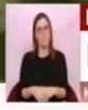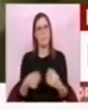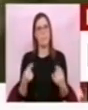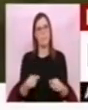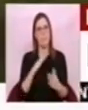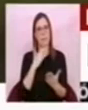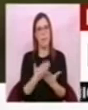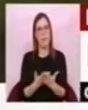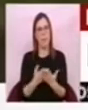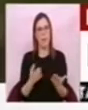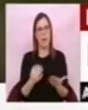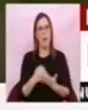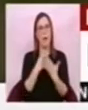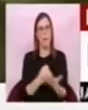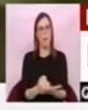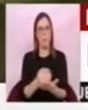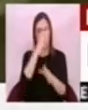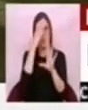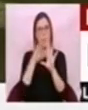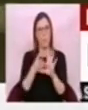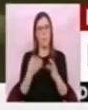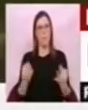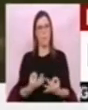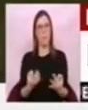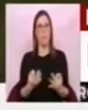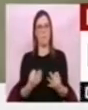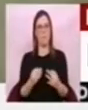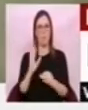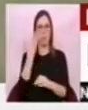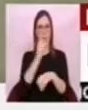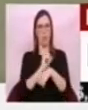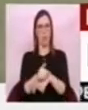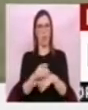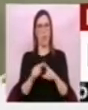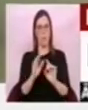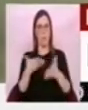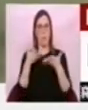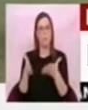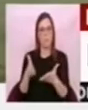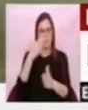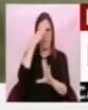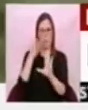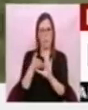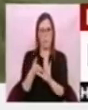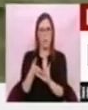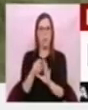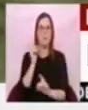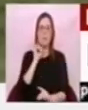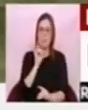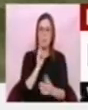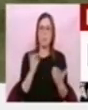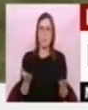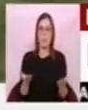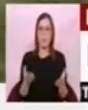têm prestado este apoio psicológico de primeira linha e, portanto, estes primeiros socorros psicológicos, tão importantes que